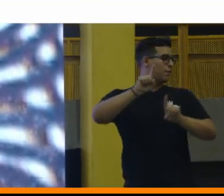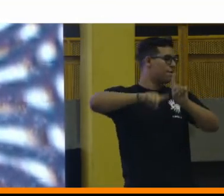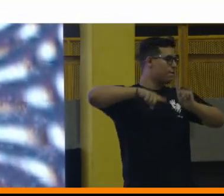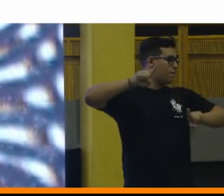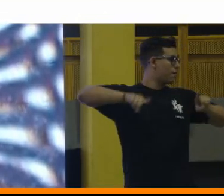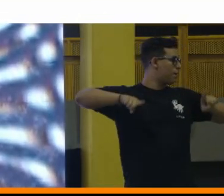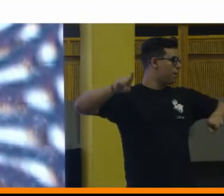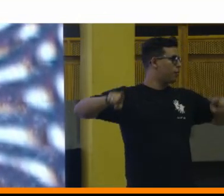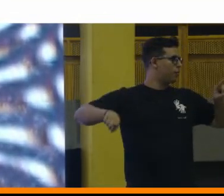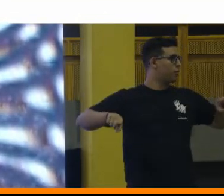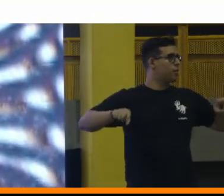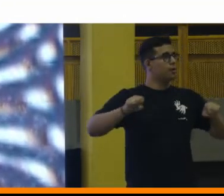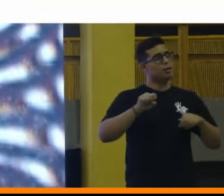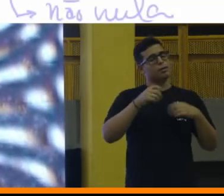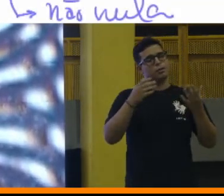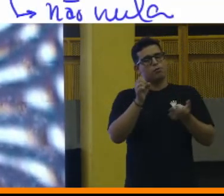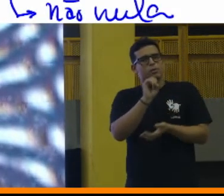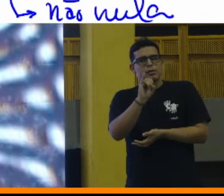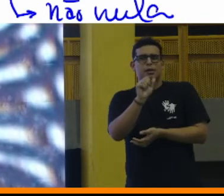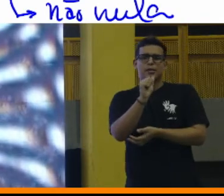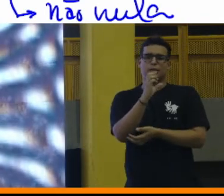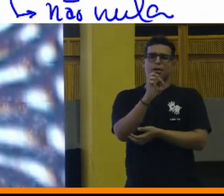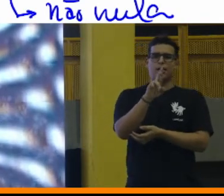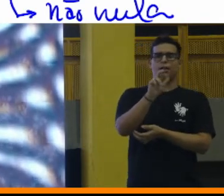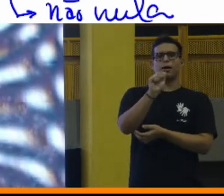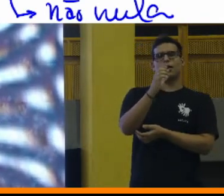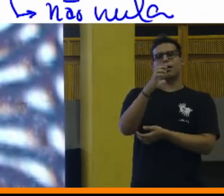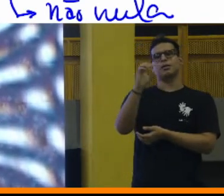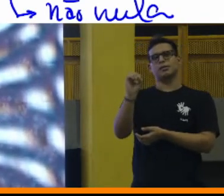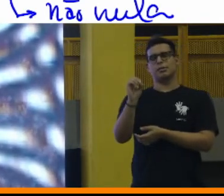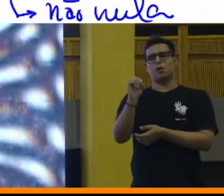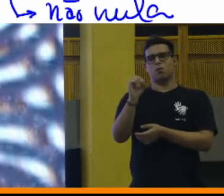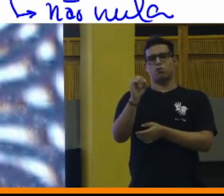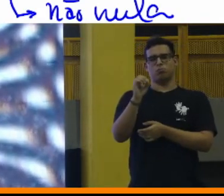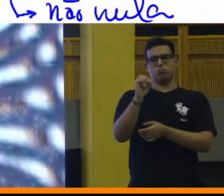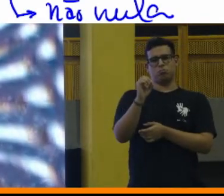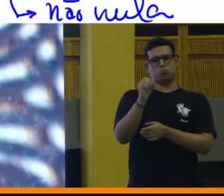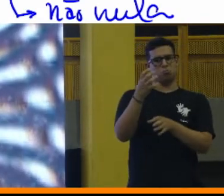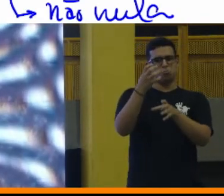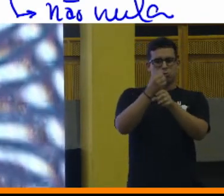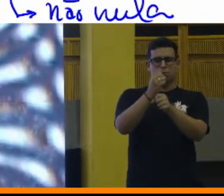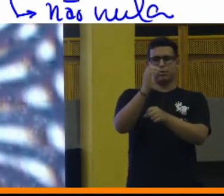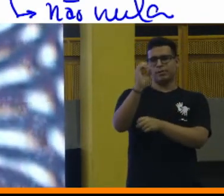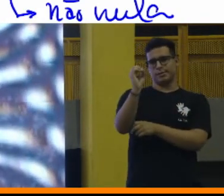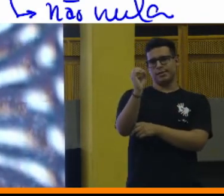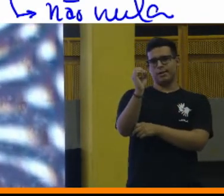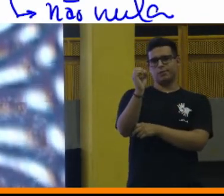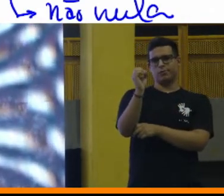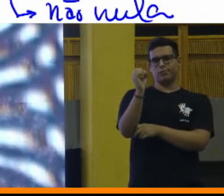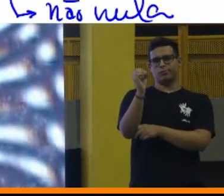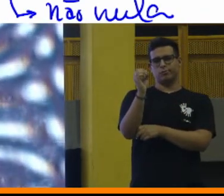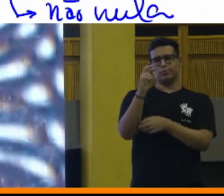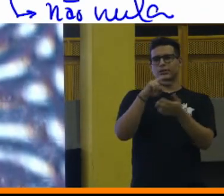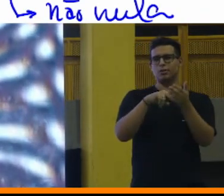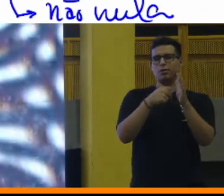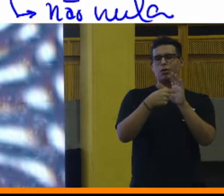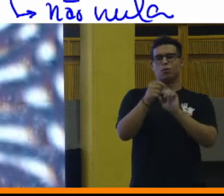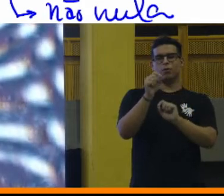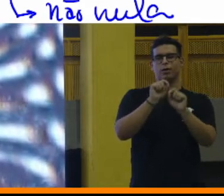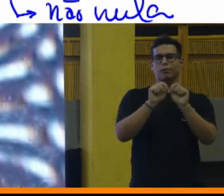varia. E o que não varia é constante. Olha